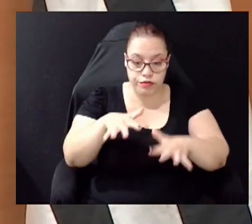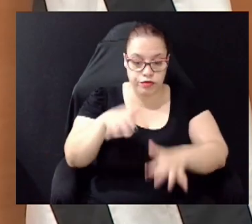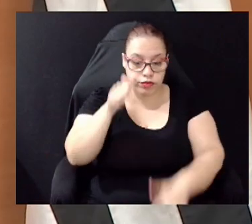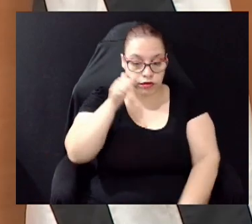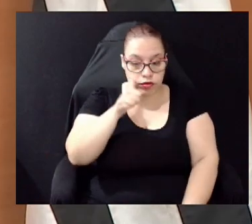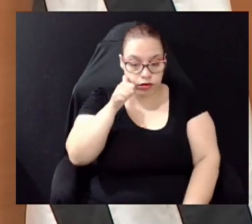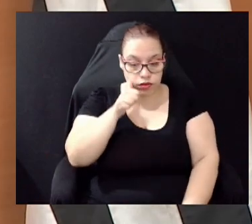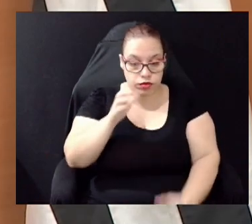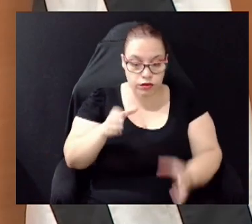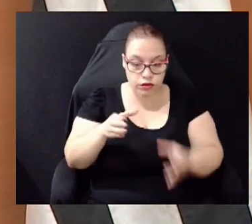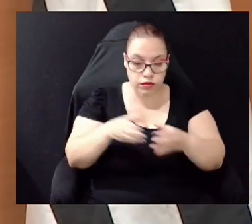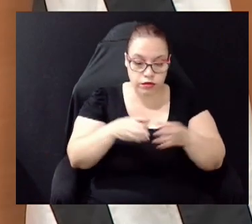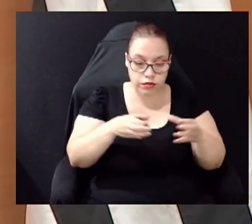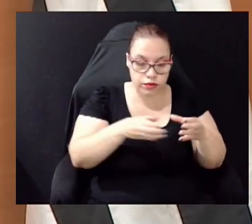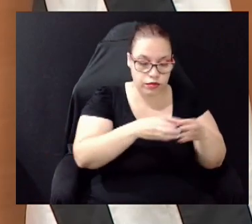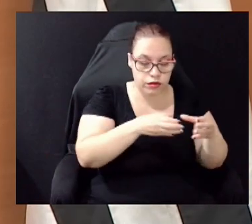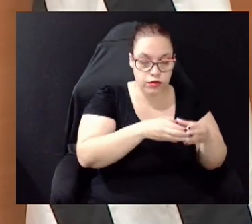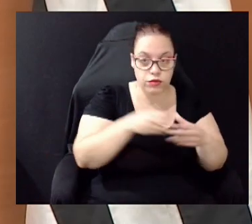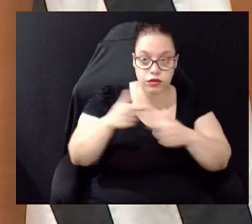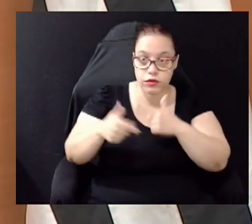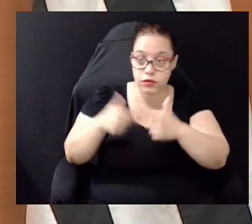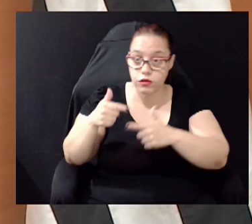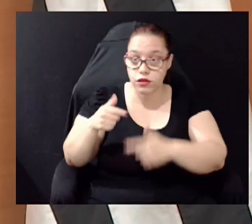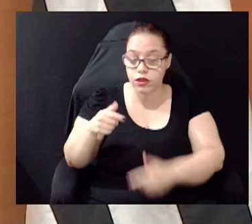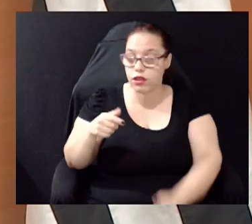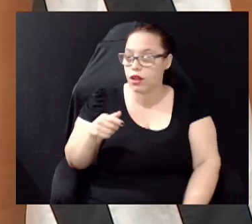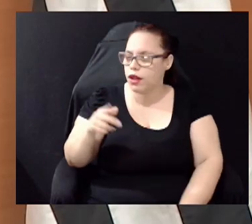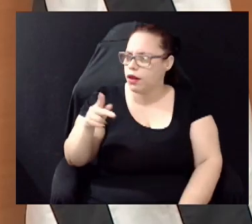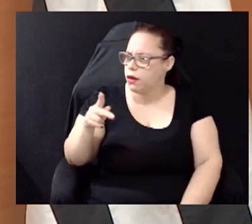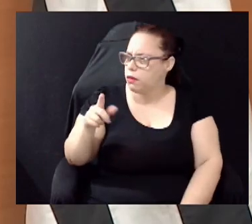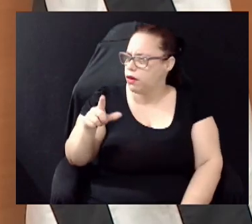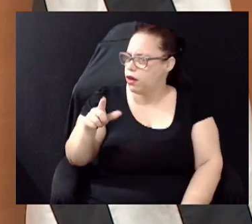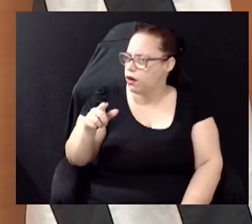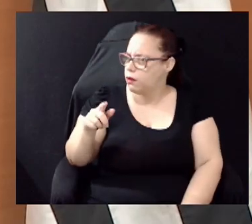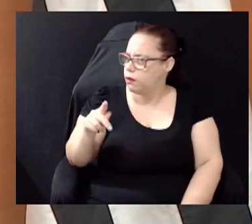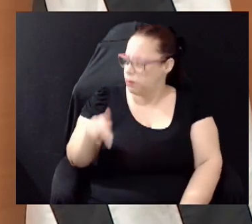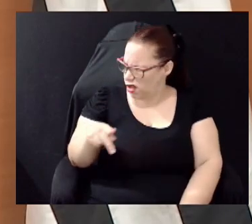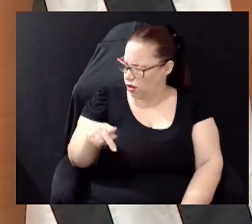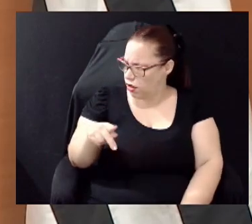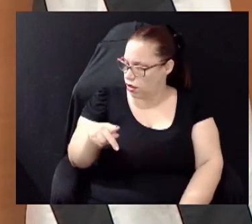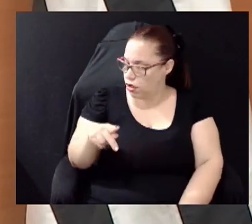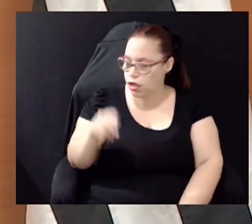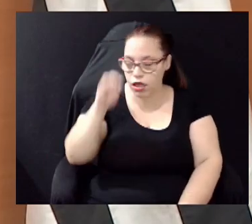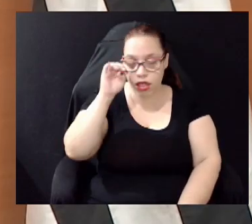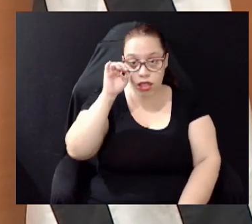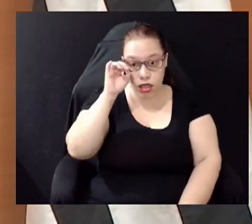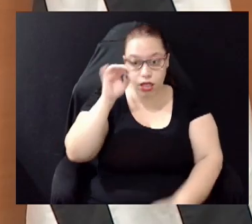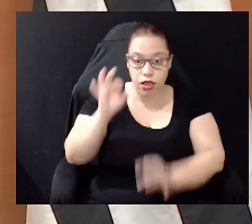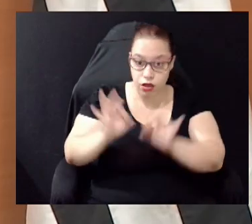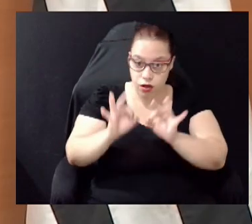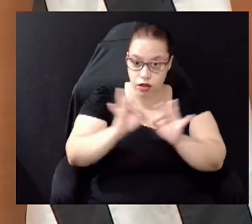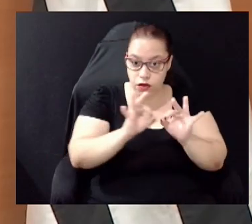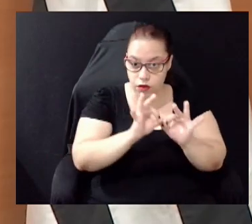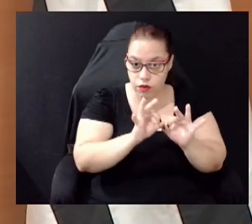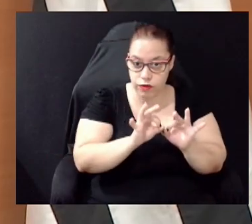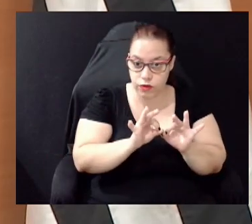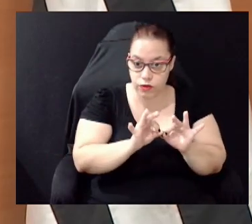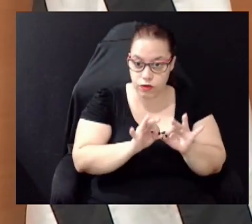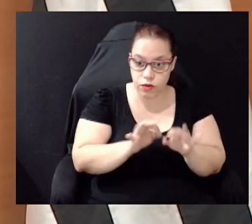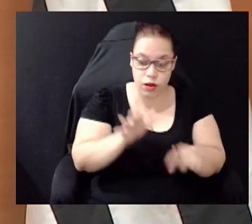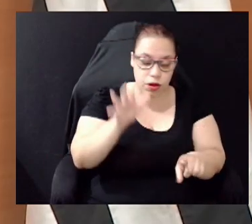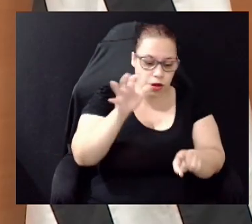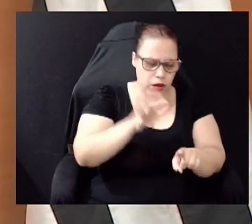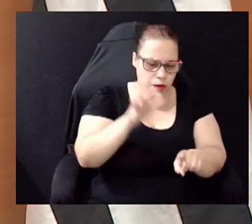eu acho que os trabalhos que as PLPs fazem, inclusive, de educação popular, de organizar as mulheres, no sentido de pressionar para